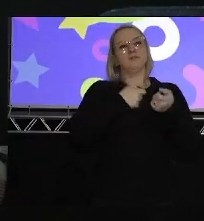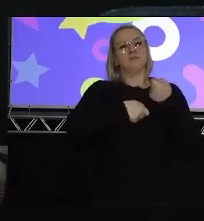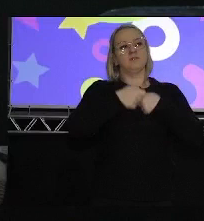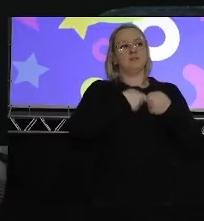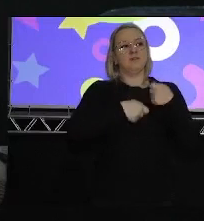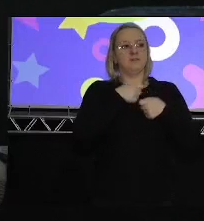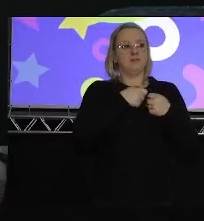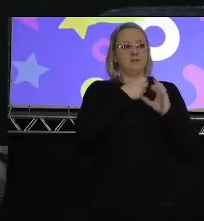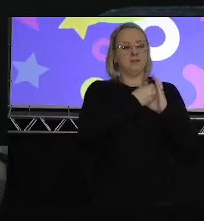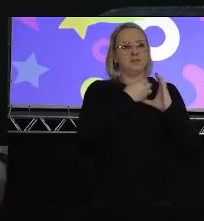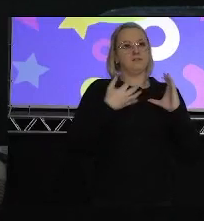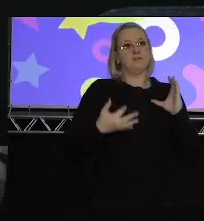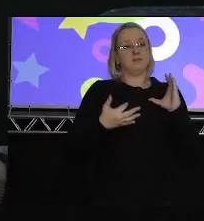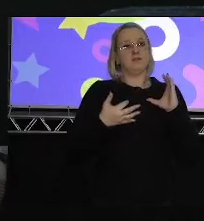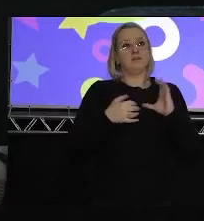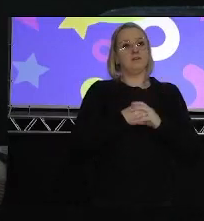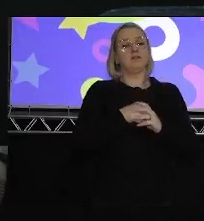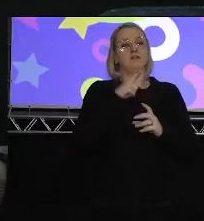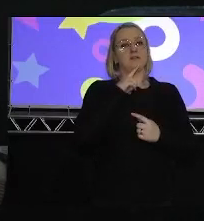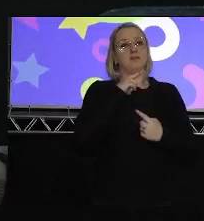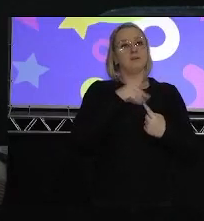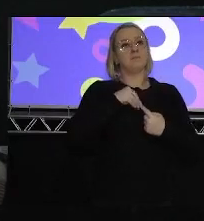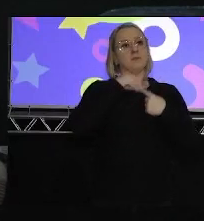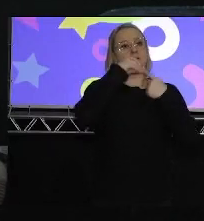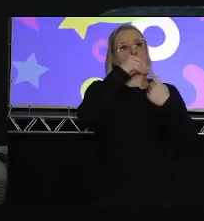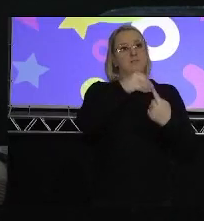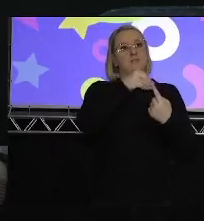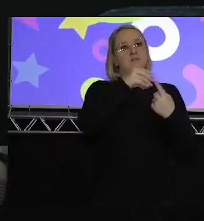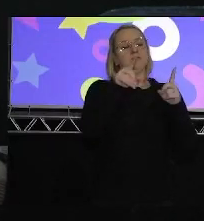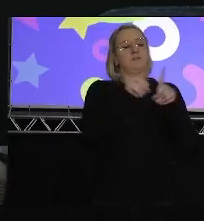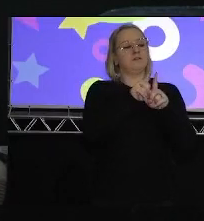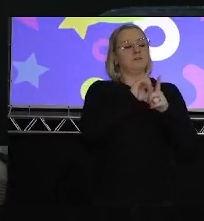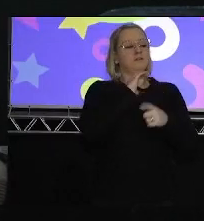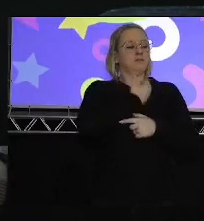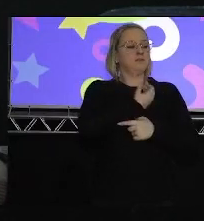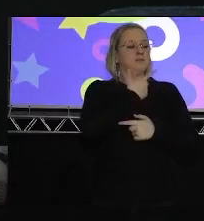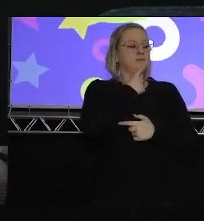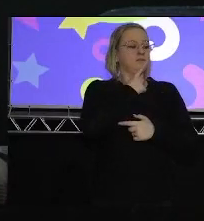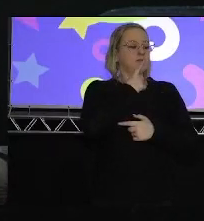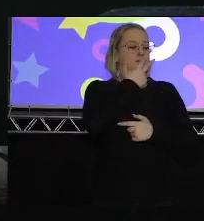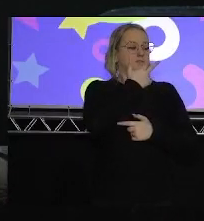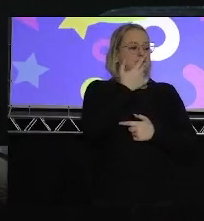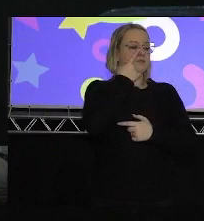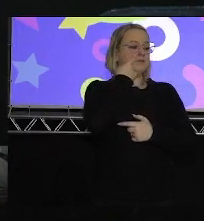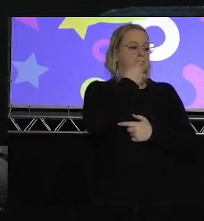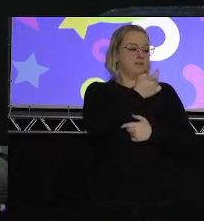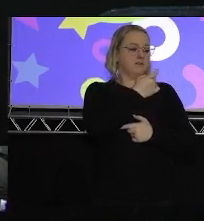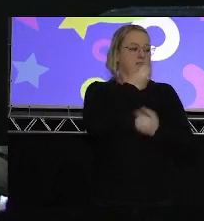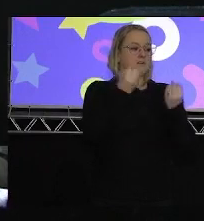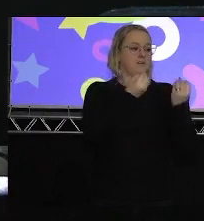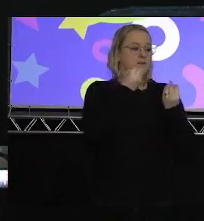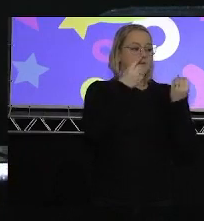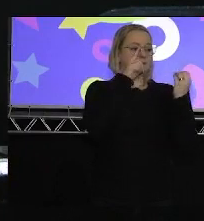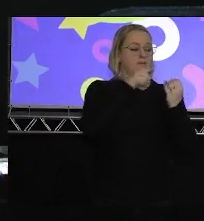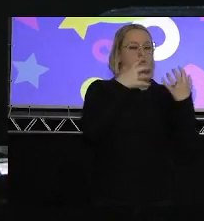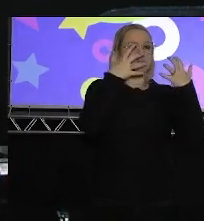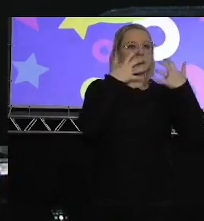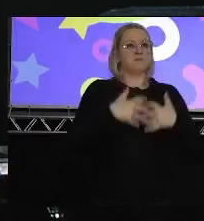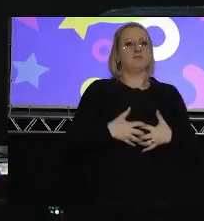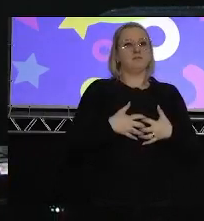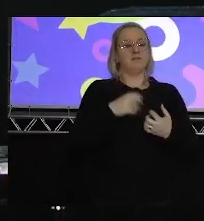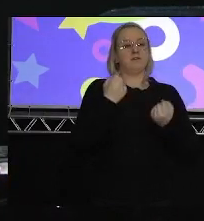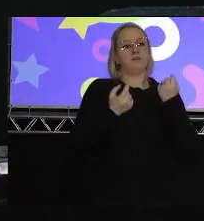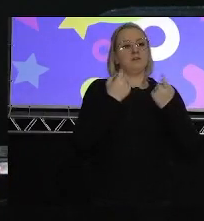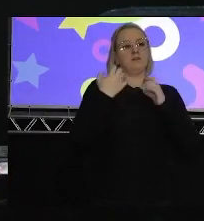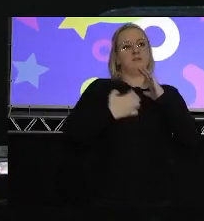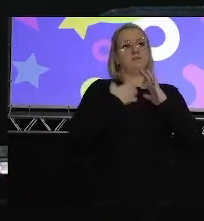classificar elas. A gente tem a priorização. E aqui a gente já vê uma coisa interessante. Olha só como é que a empresa, né, algumas